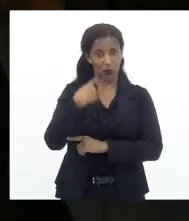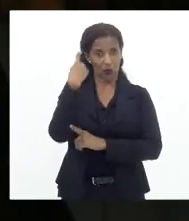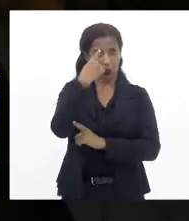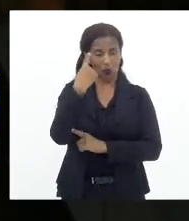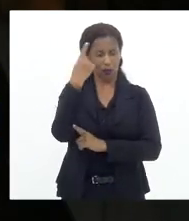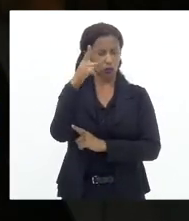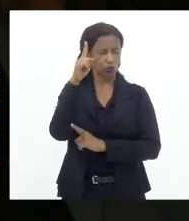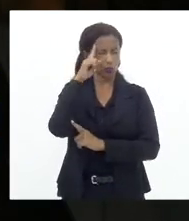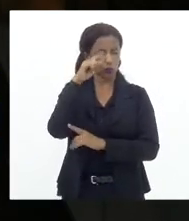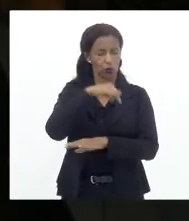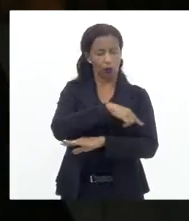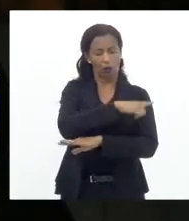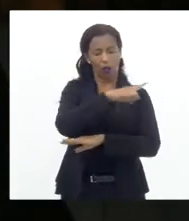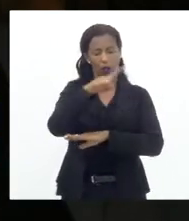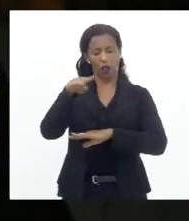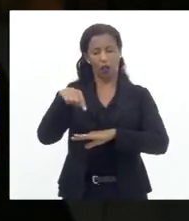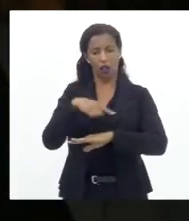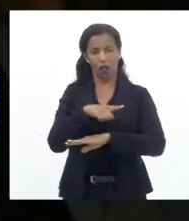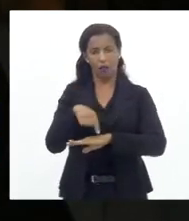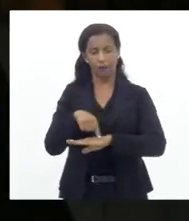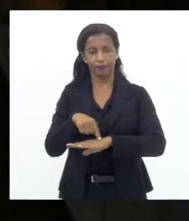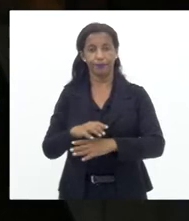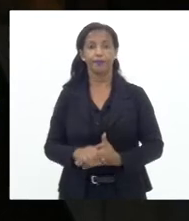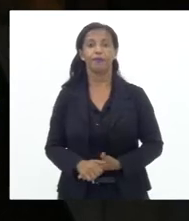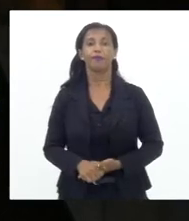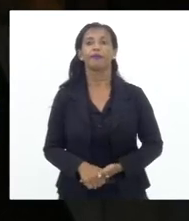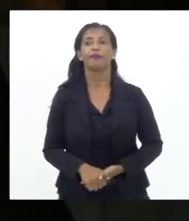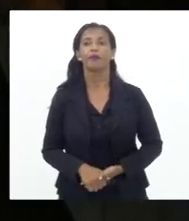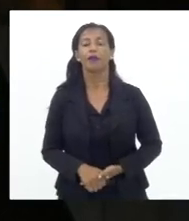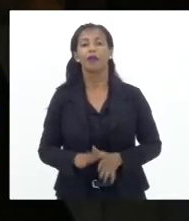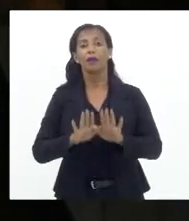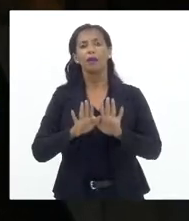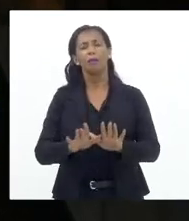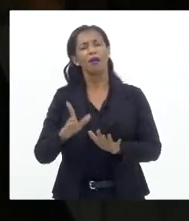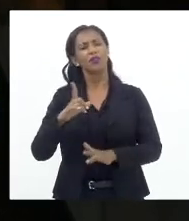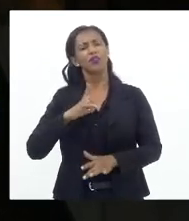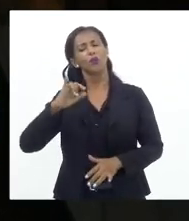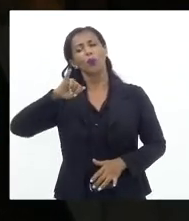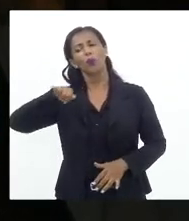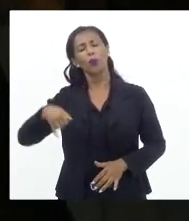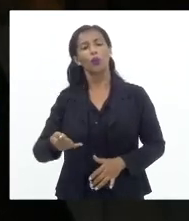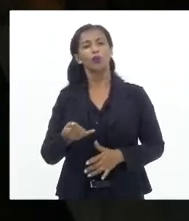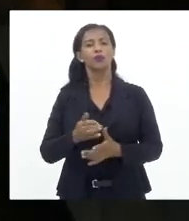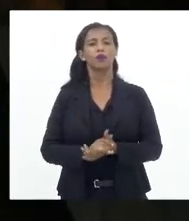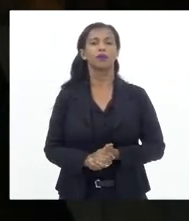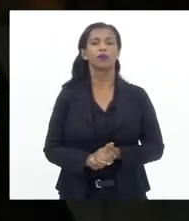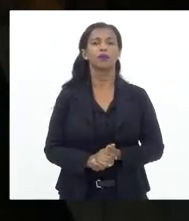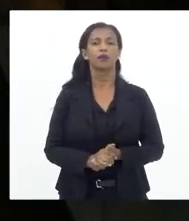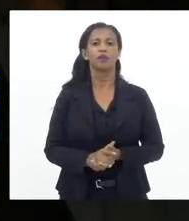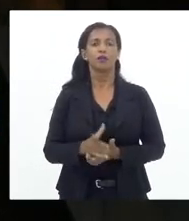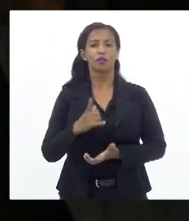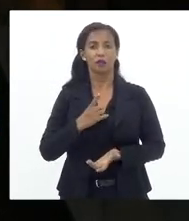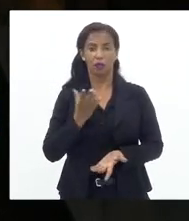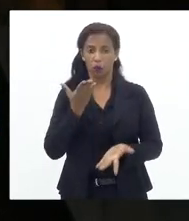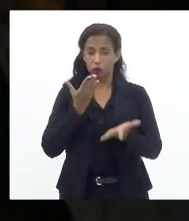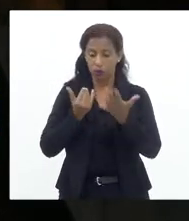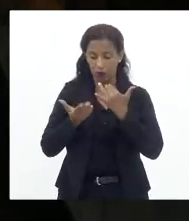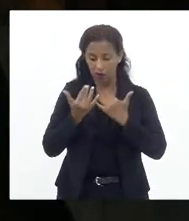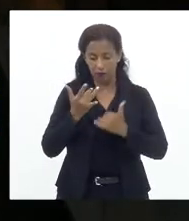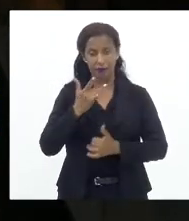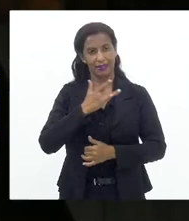dia eu e mais teria a possibilidade de ter uma alimentação